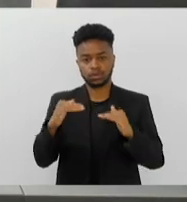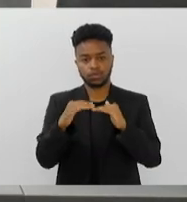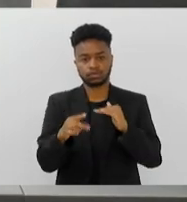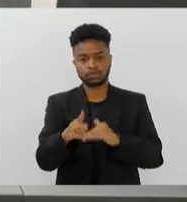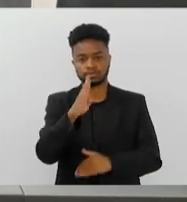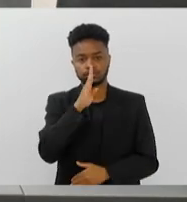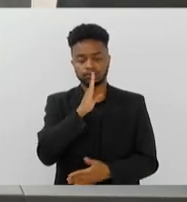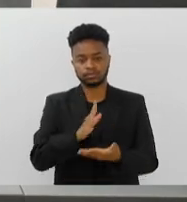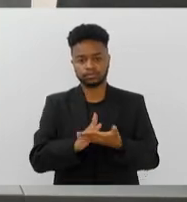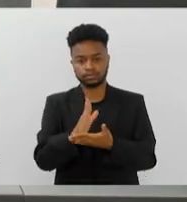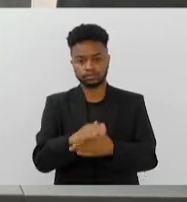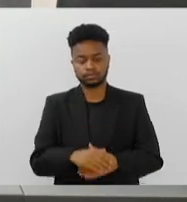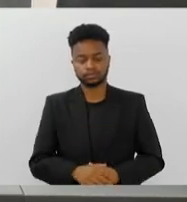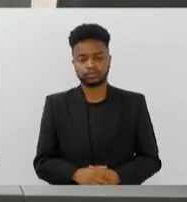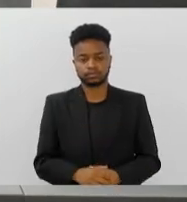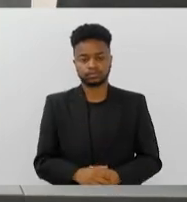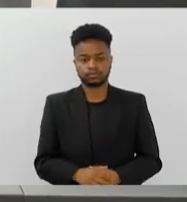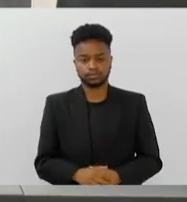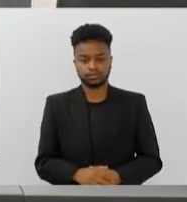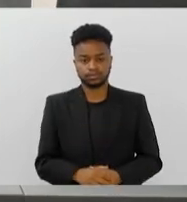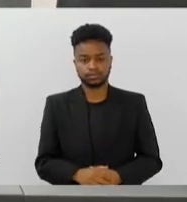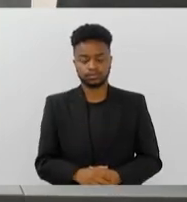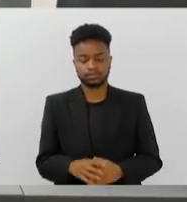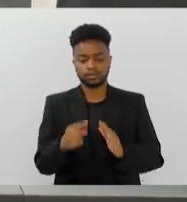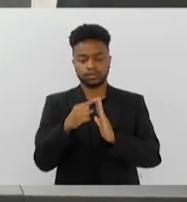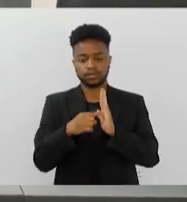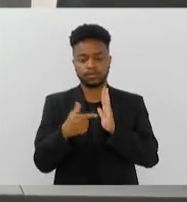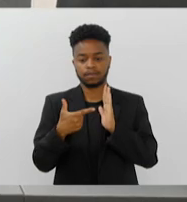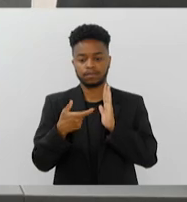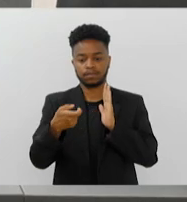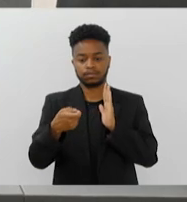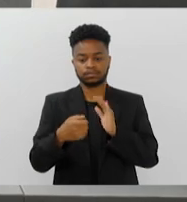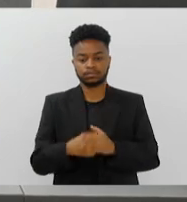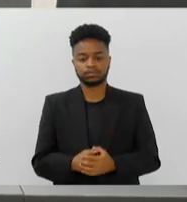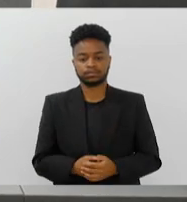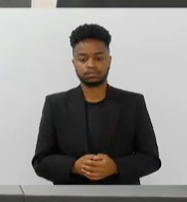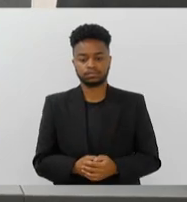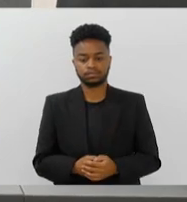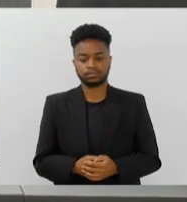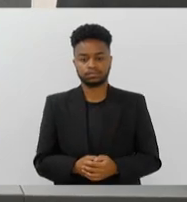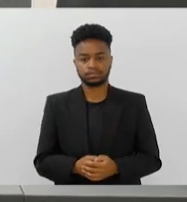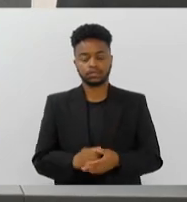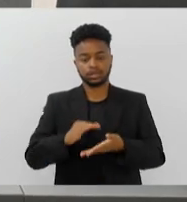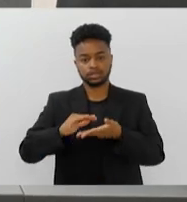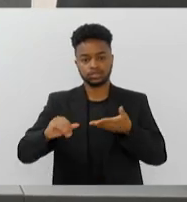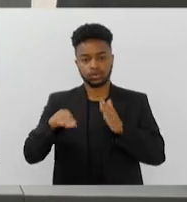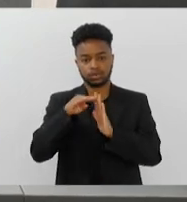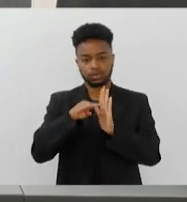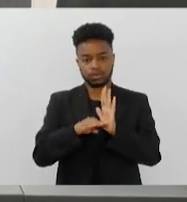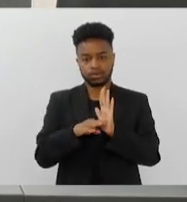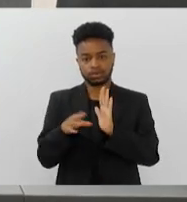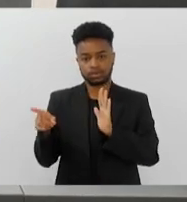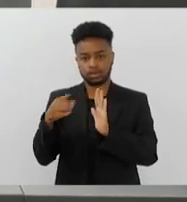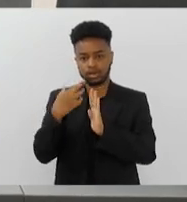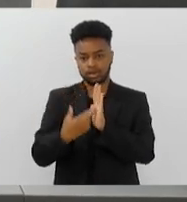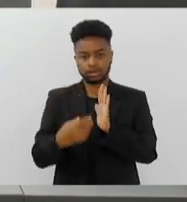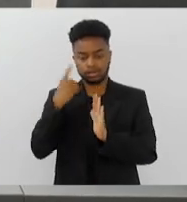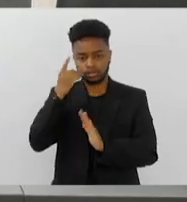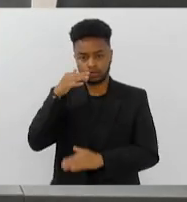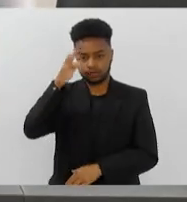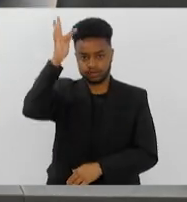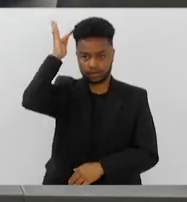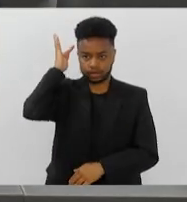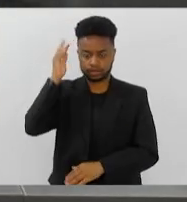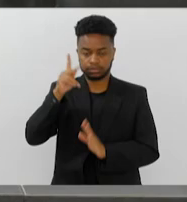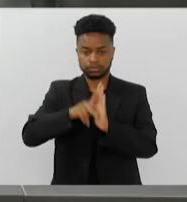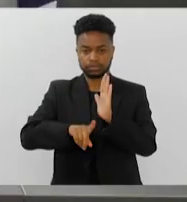aprovam, permaneçam como estão, aprovado. 20 da pauta. foi retirado pelo relator, deputado Fred Pacheco. É